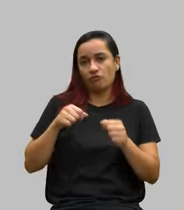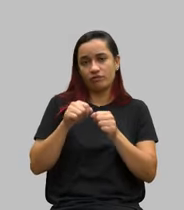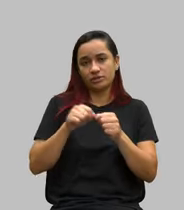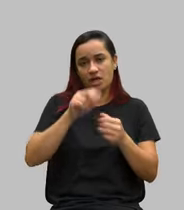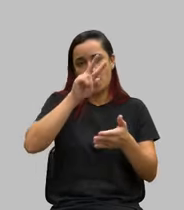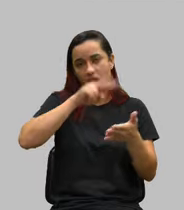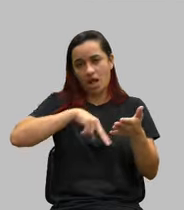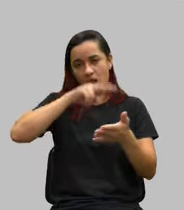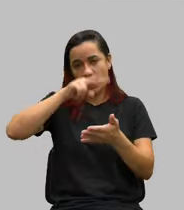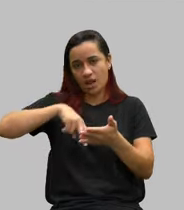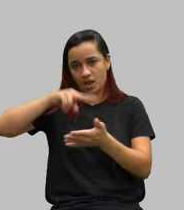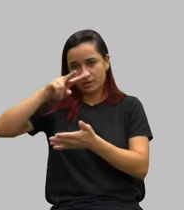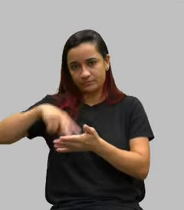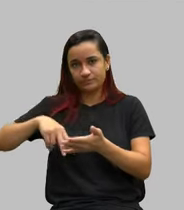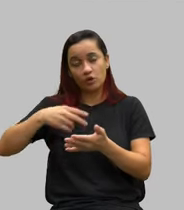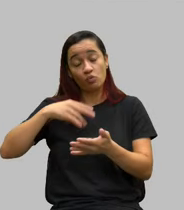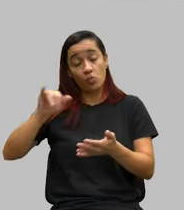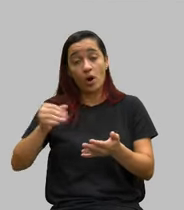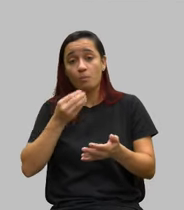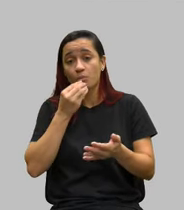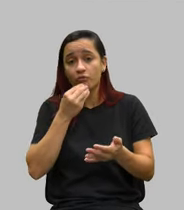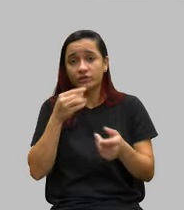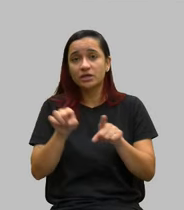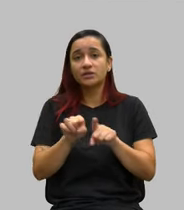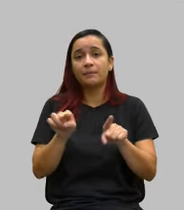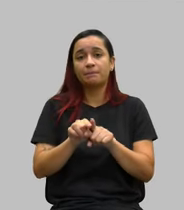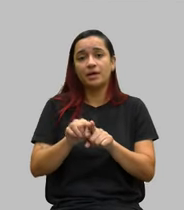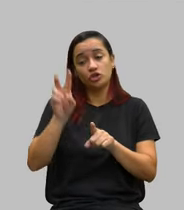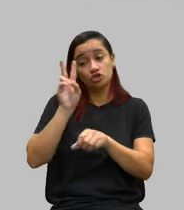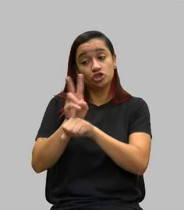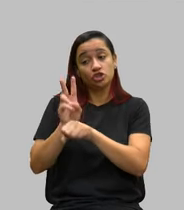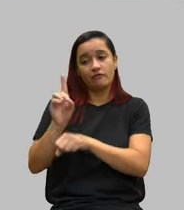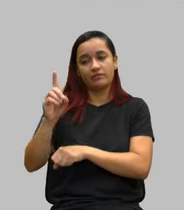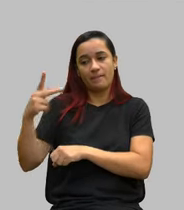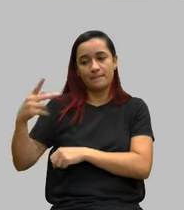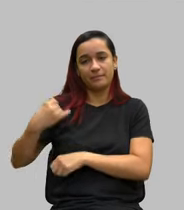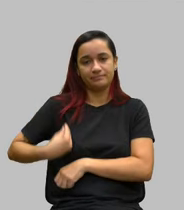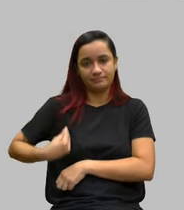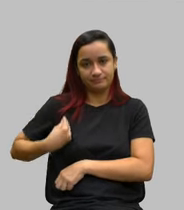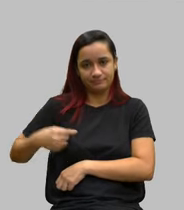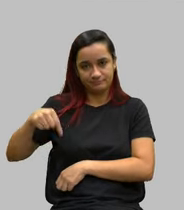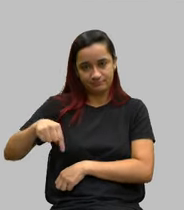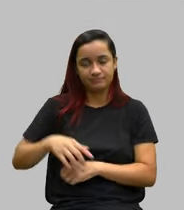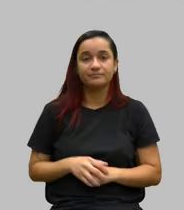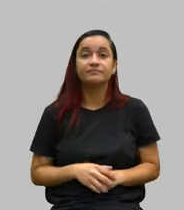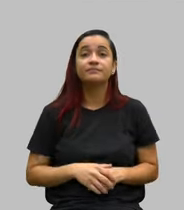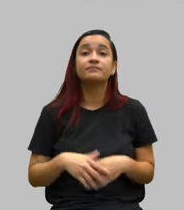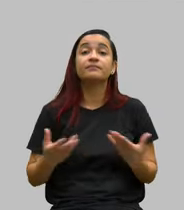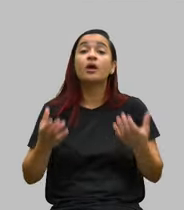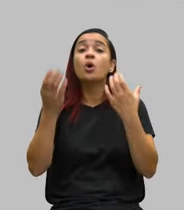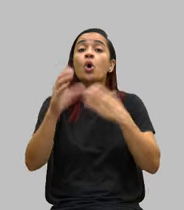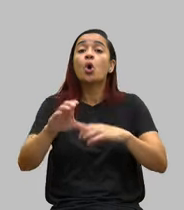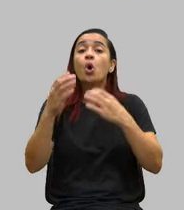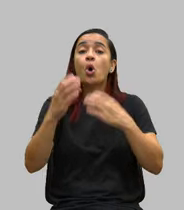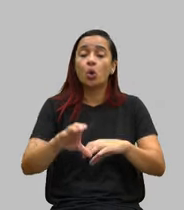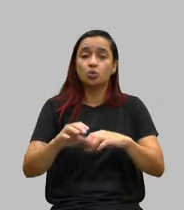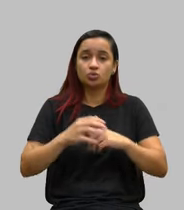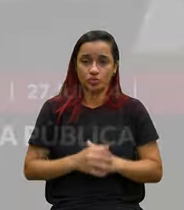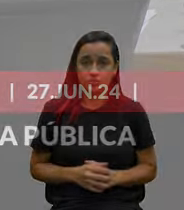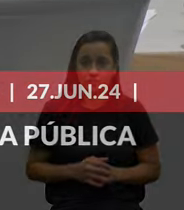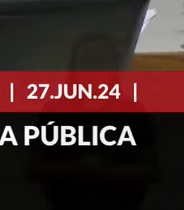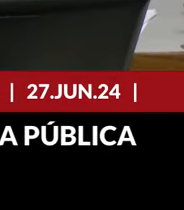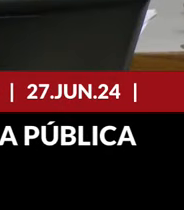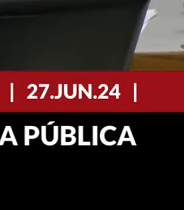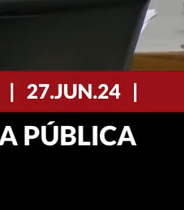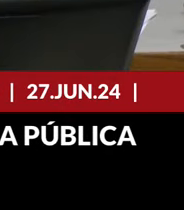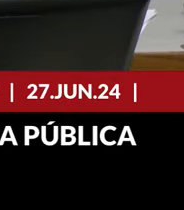até aproveitar que o chefe do depende também se encontra aqui eh concurso público não